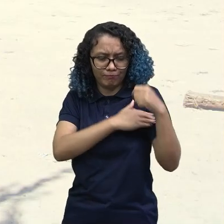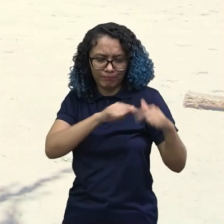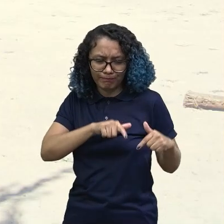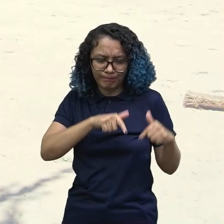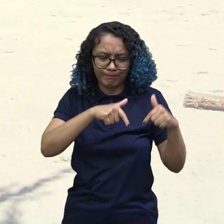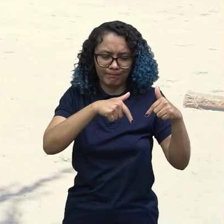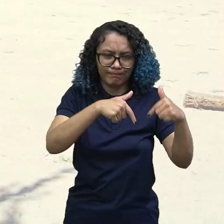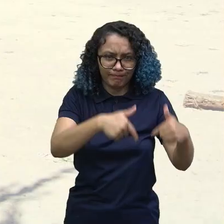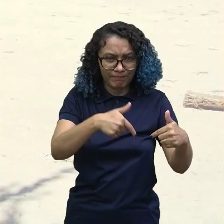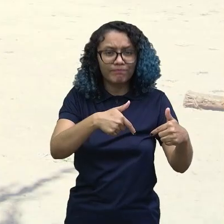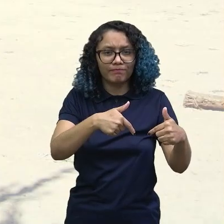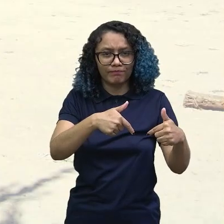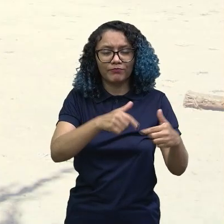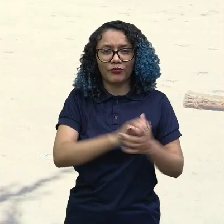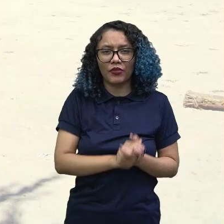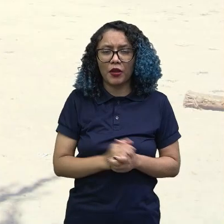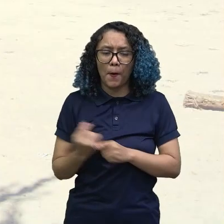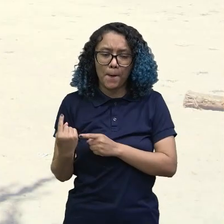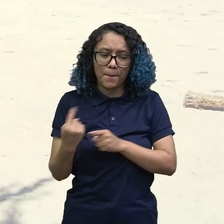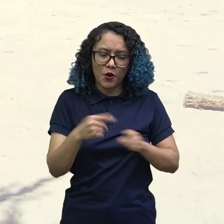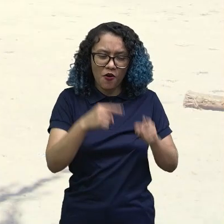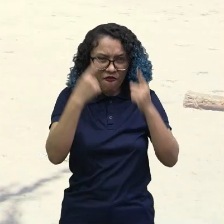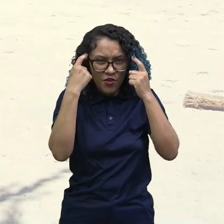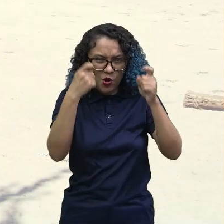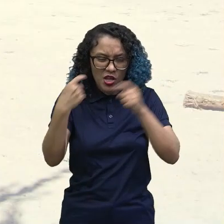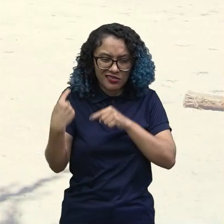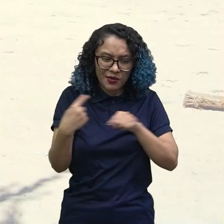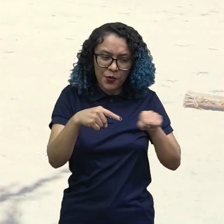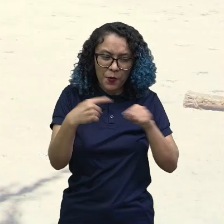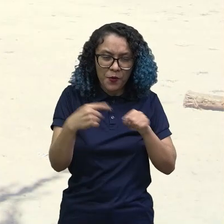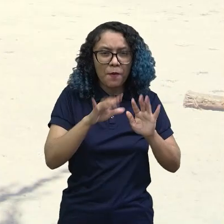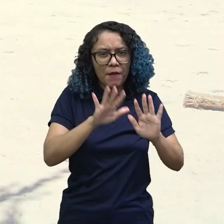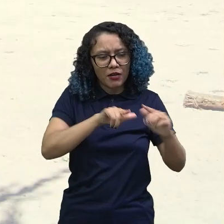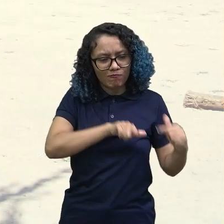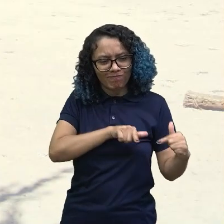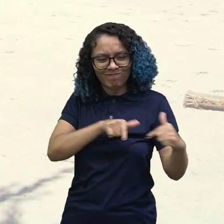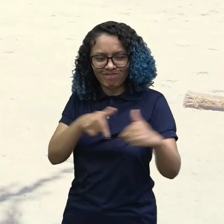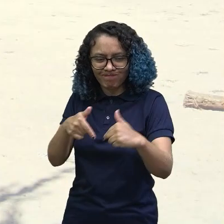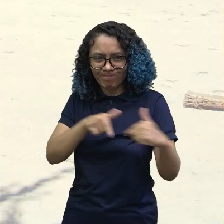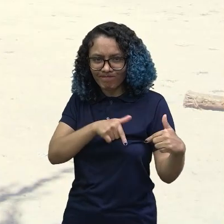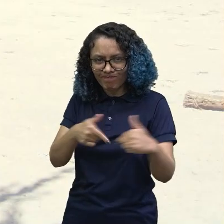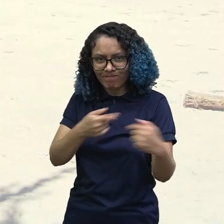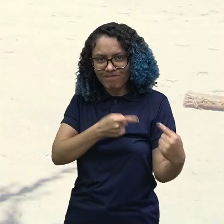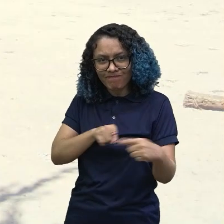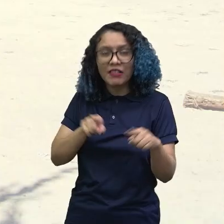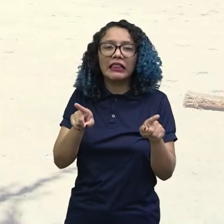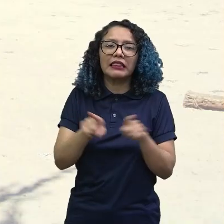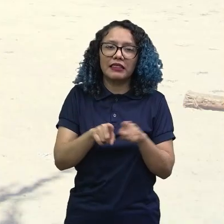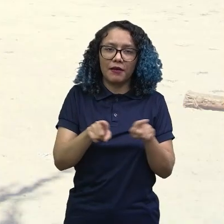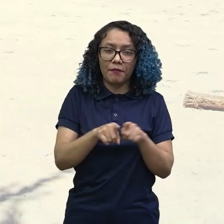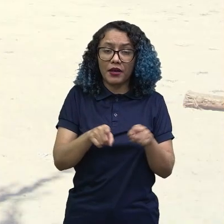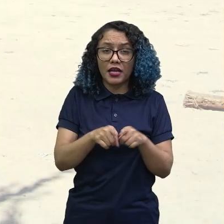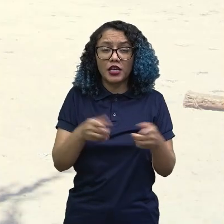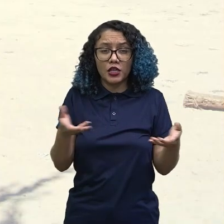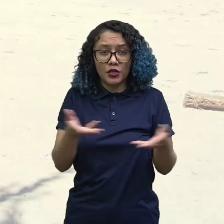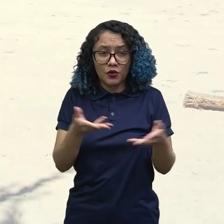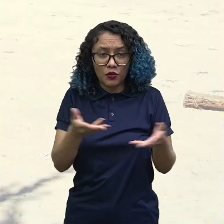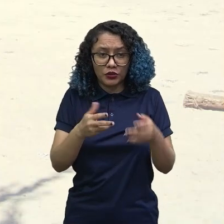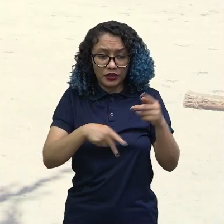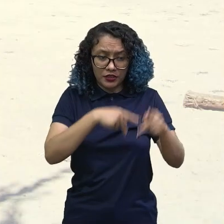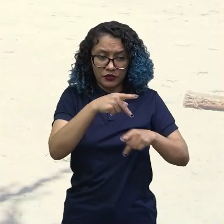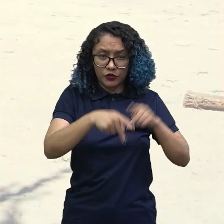né, mesmo diante da violência que foi aplicada. E nós temos, nos dias de hoje, muitos desses